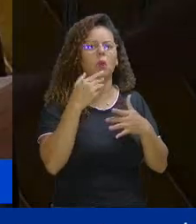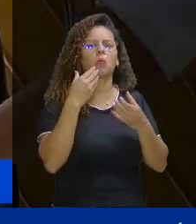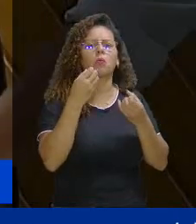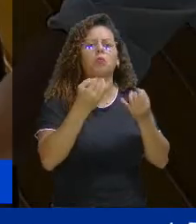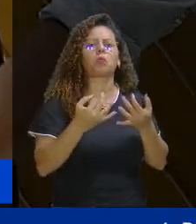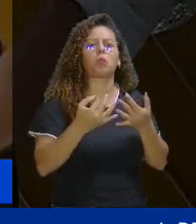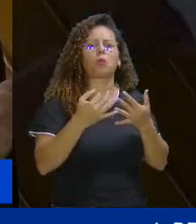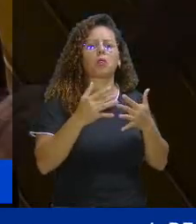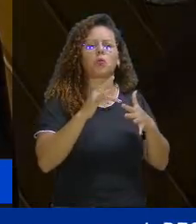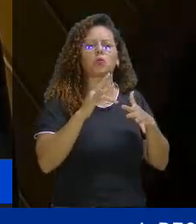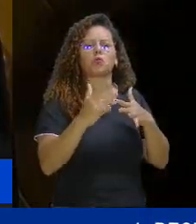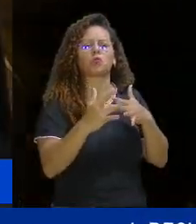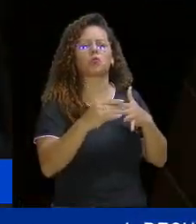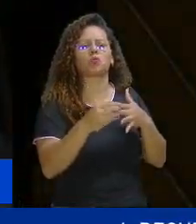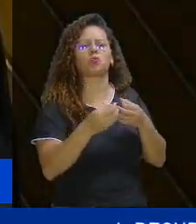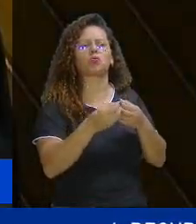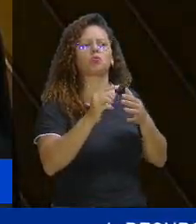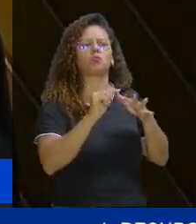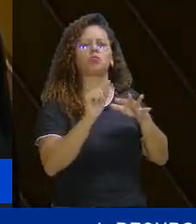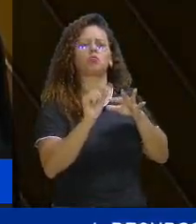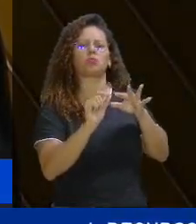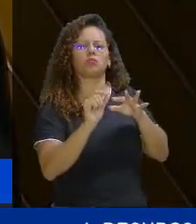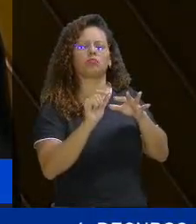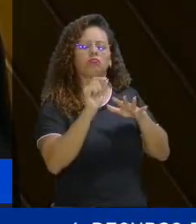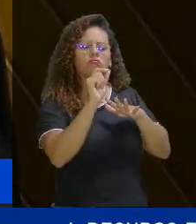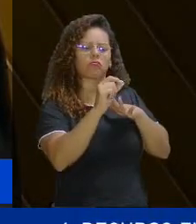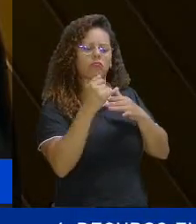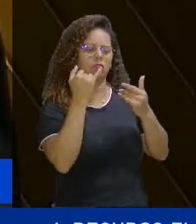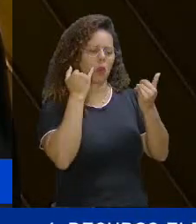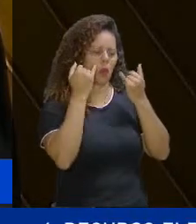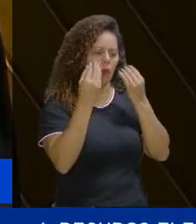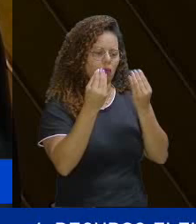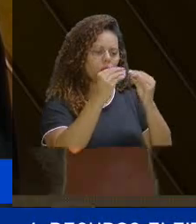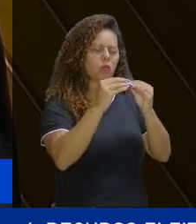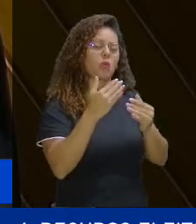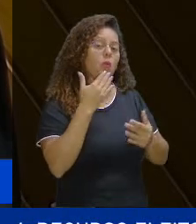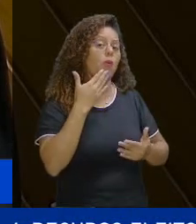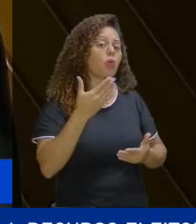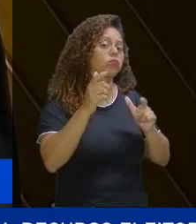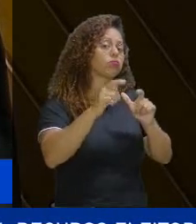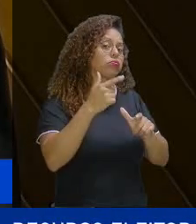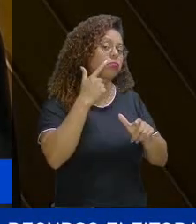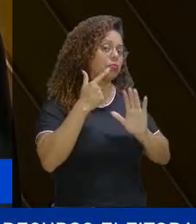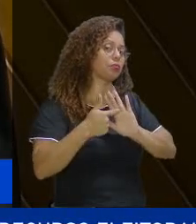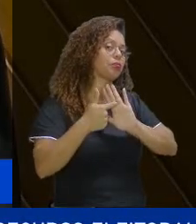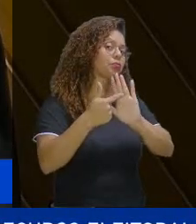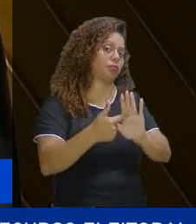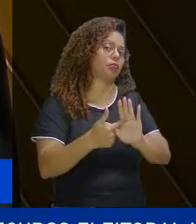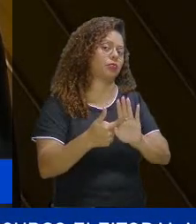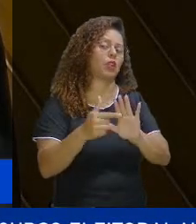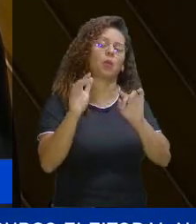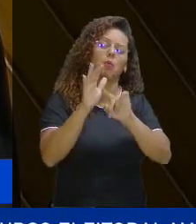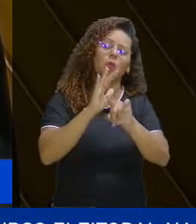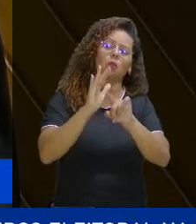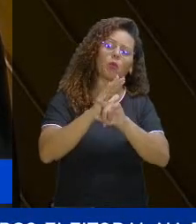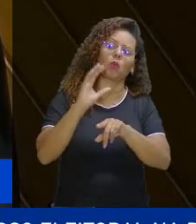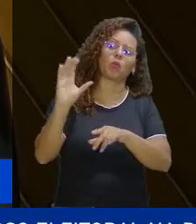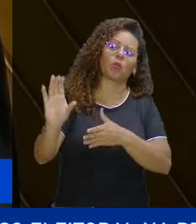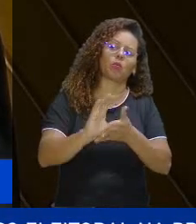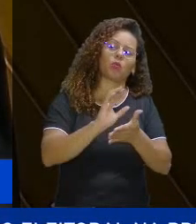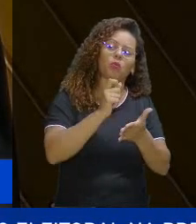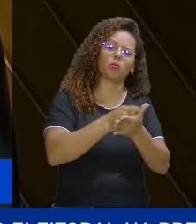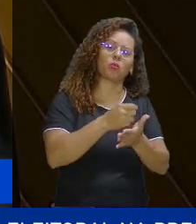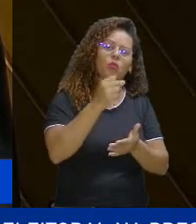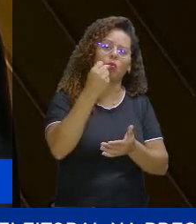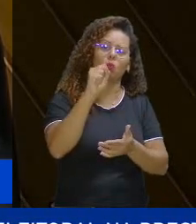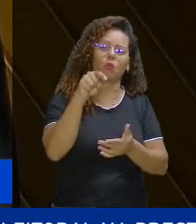quais plataformas foram geridas, configurando informação genérica. Ademais, questiona a despesa de R$ 8.000